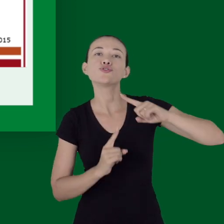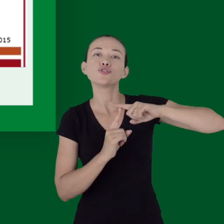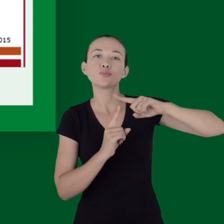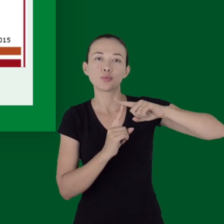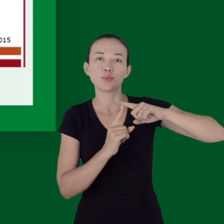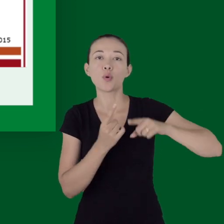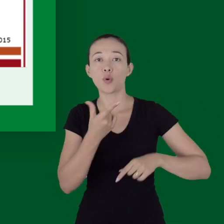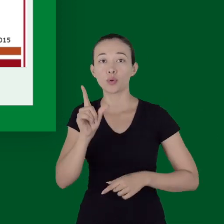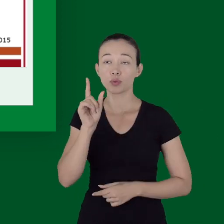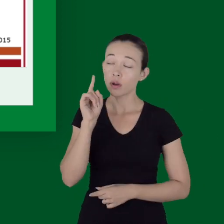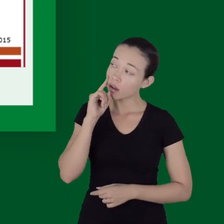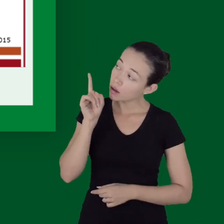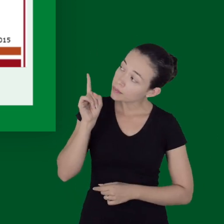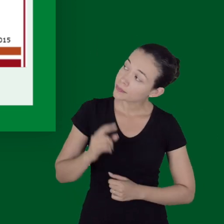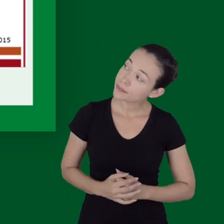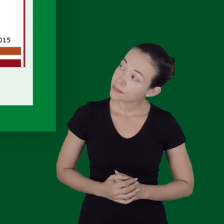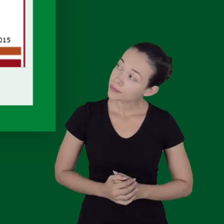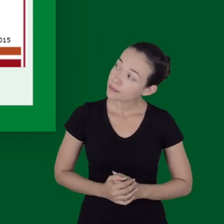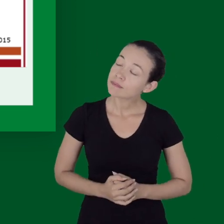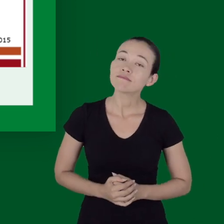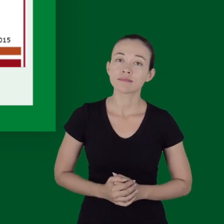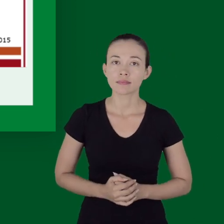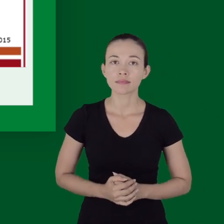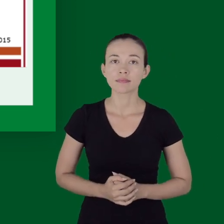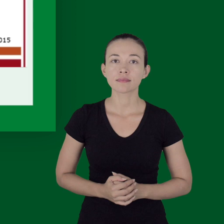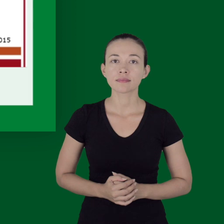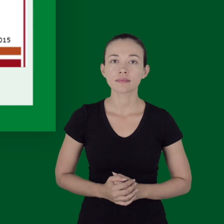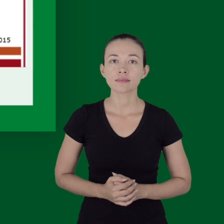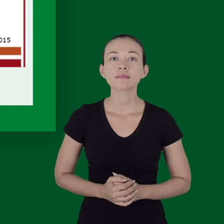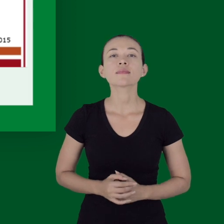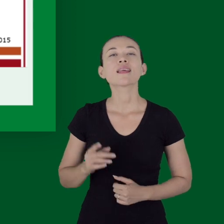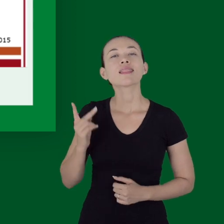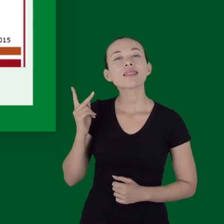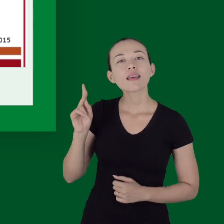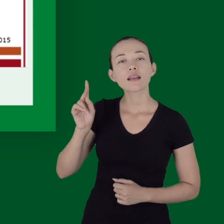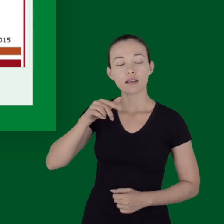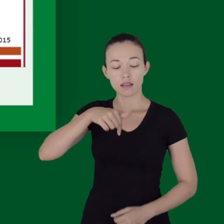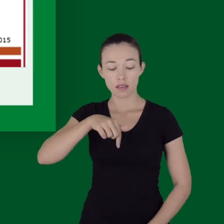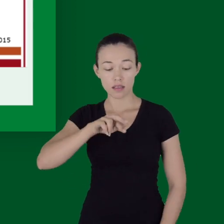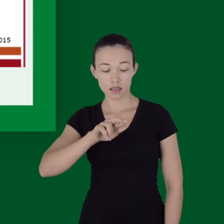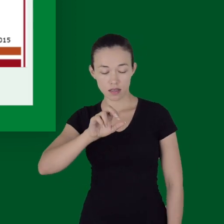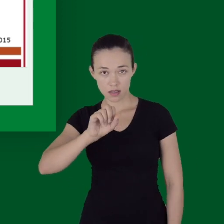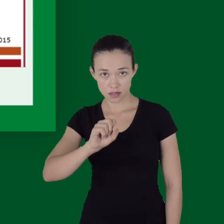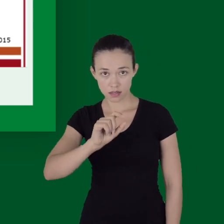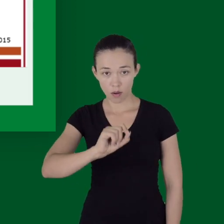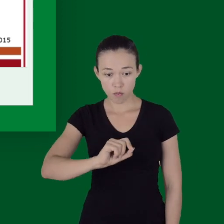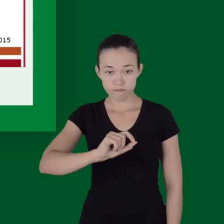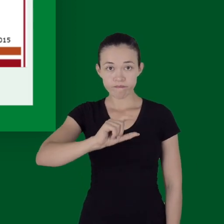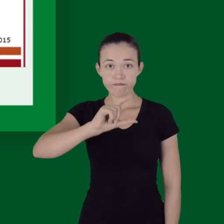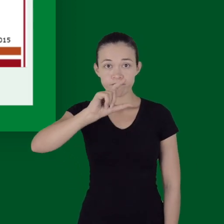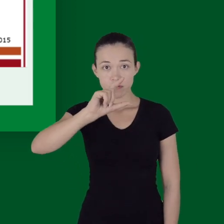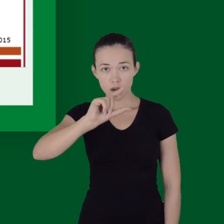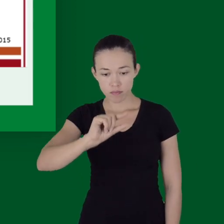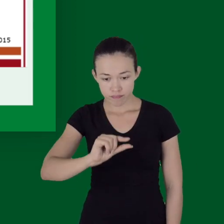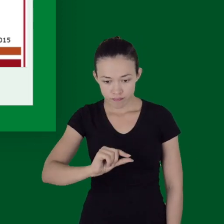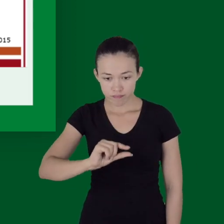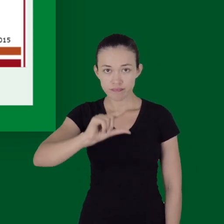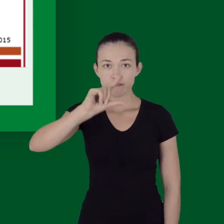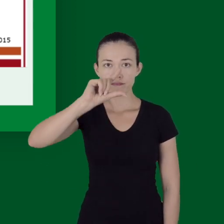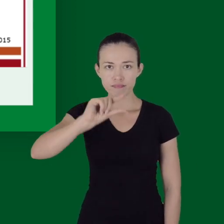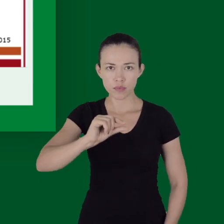TV polimórfica, que é torsada EPOA, que tem uma característica específica, que ela vai aumentando o QRS e